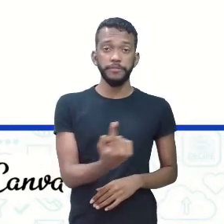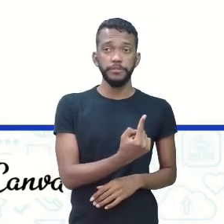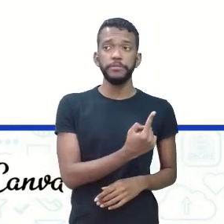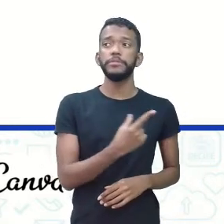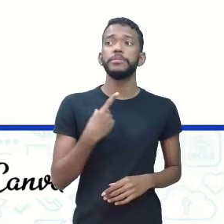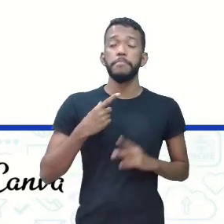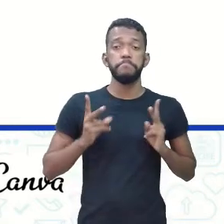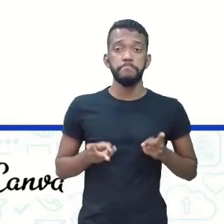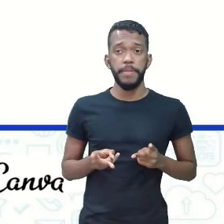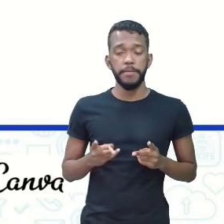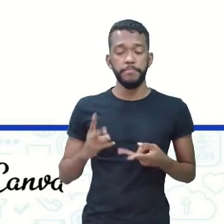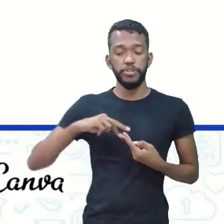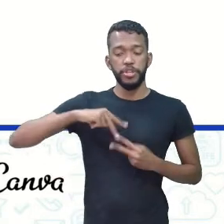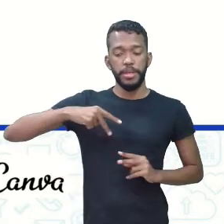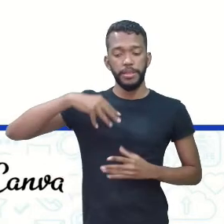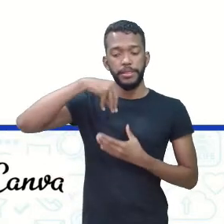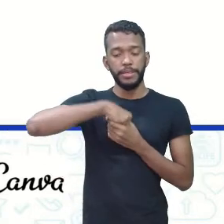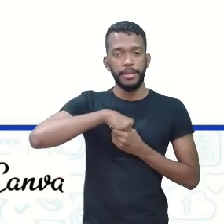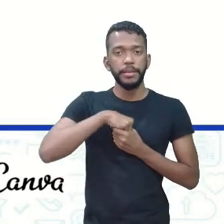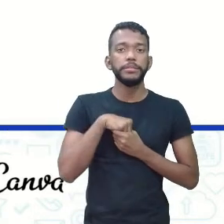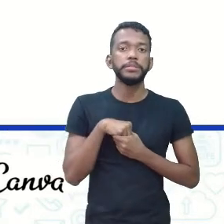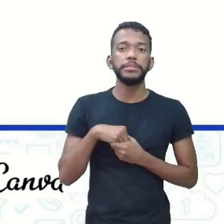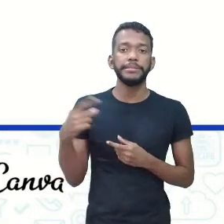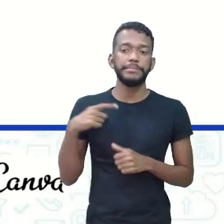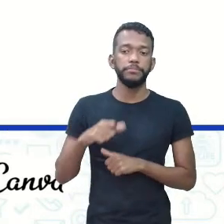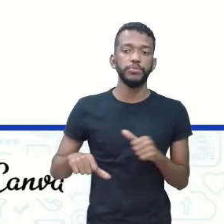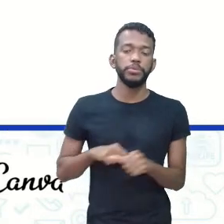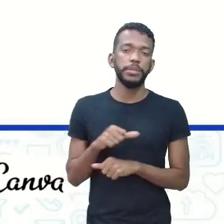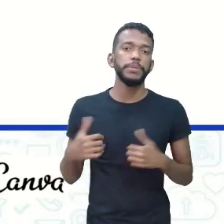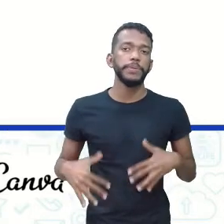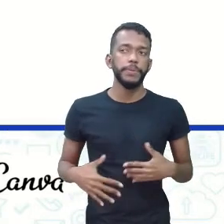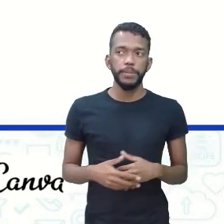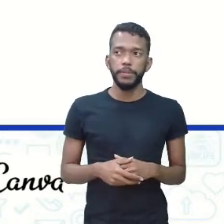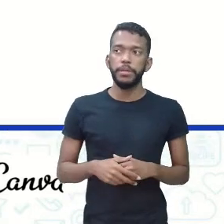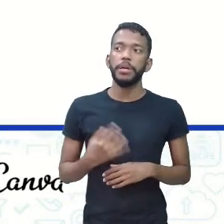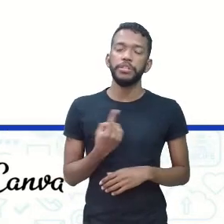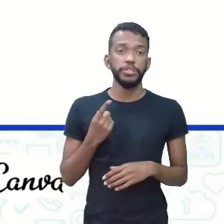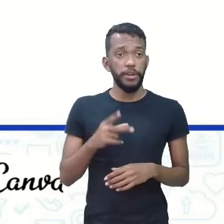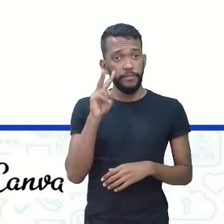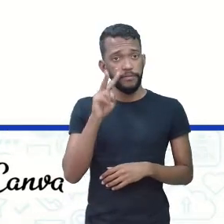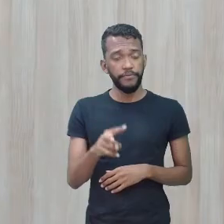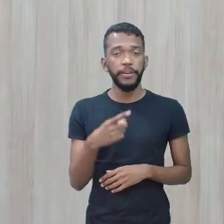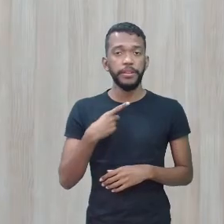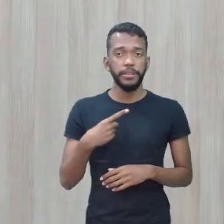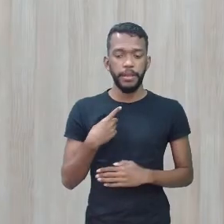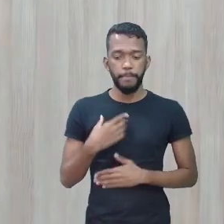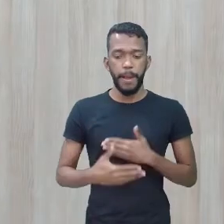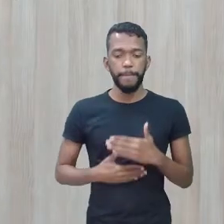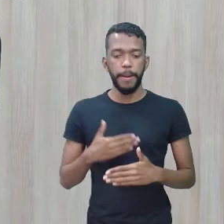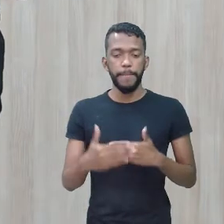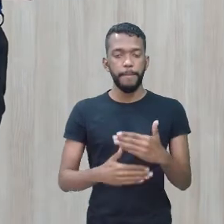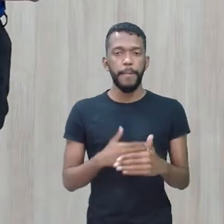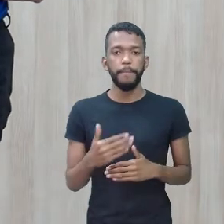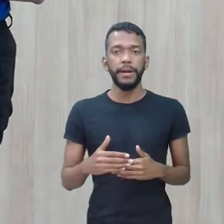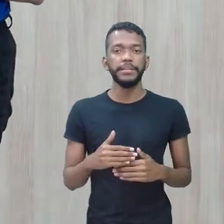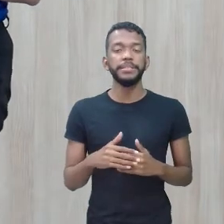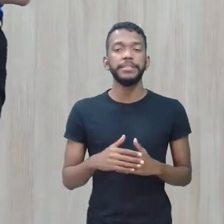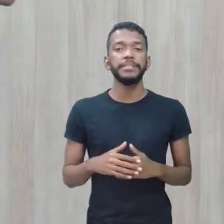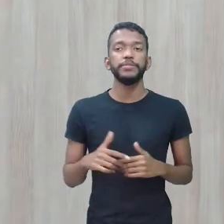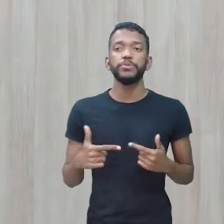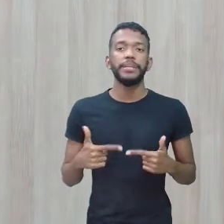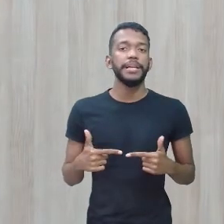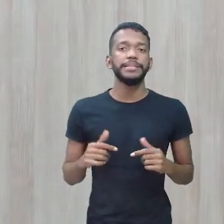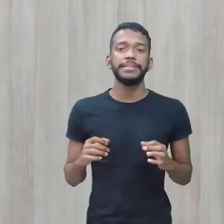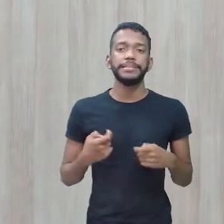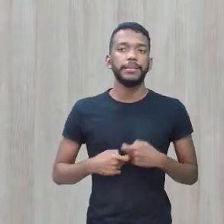que produza uma mutação. Então, às vezes, nós vamos ver cada fase dessa reprodução assexuada. Às vezes ele se